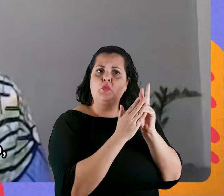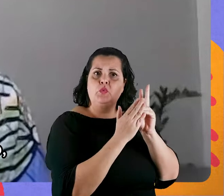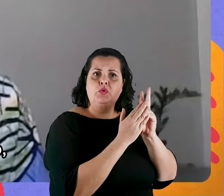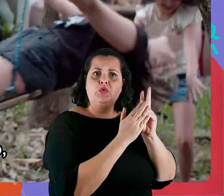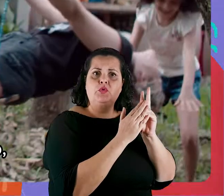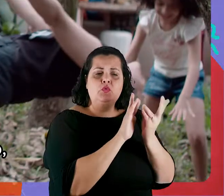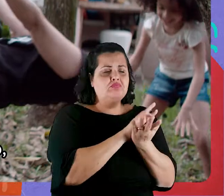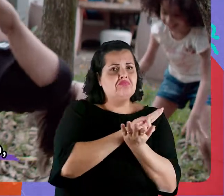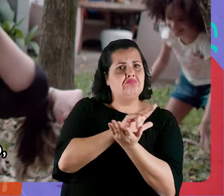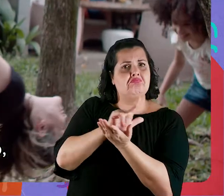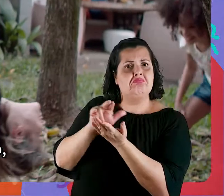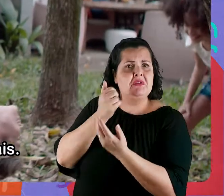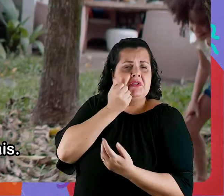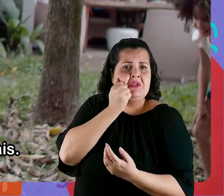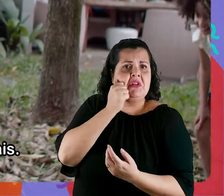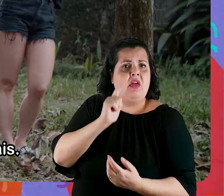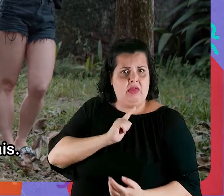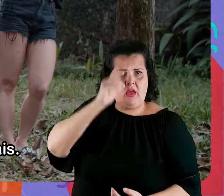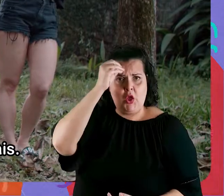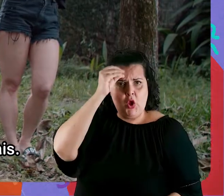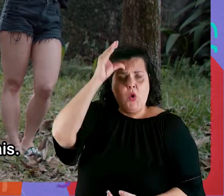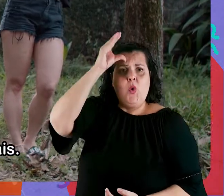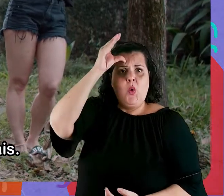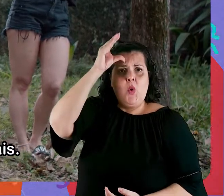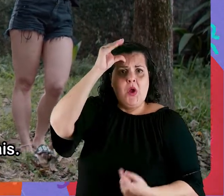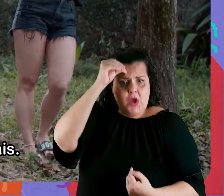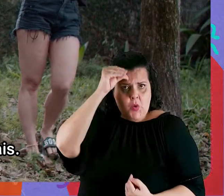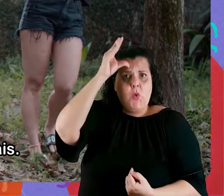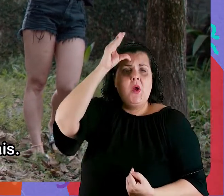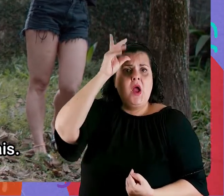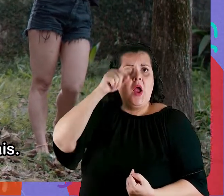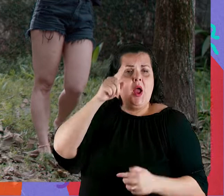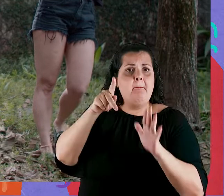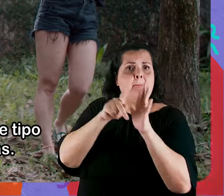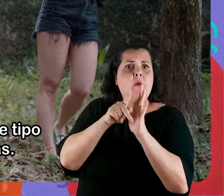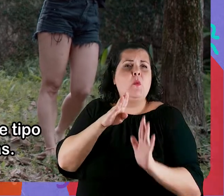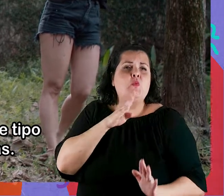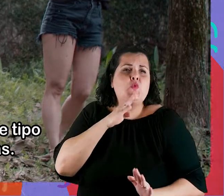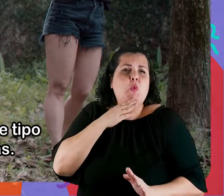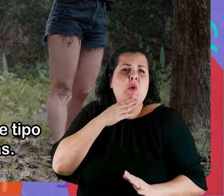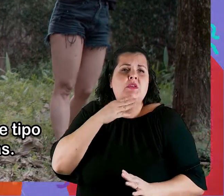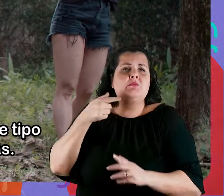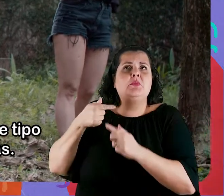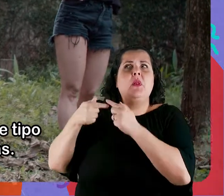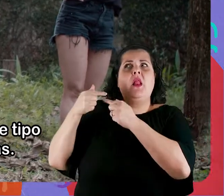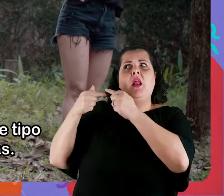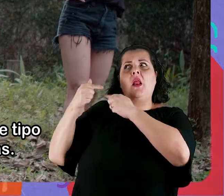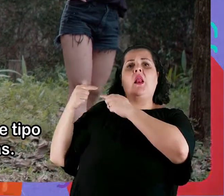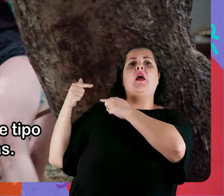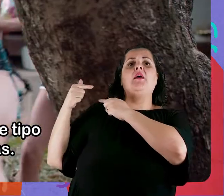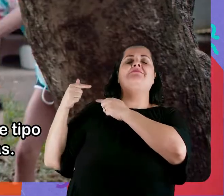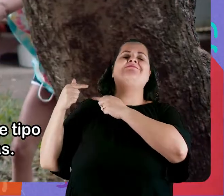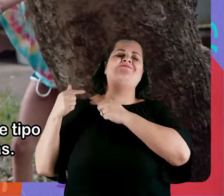ciência é construída de conhecimento então conhecimento é baseado em saberes atrás eu acho que falta esse tipo de educação